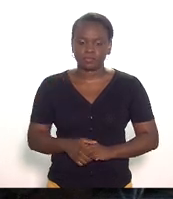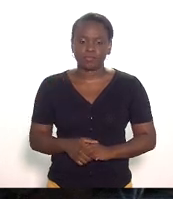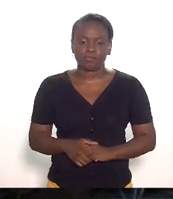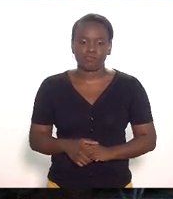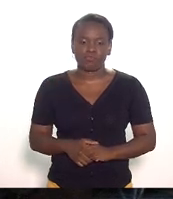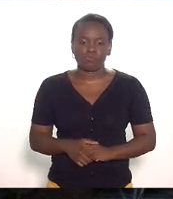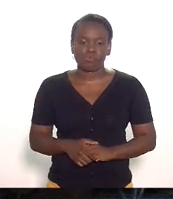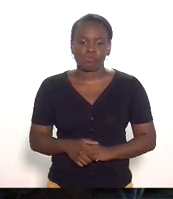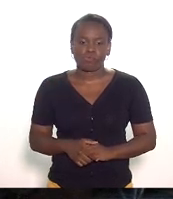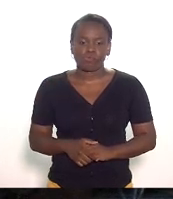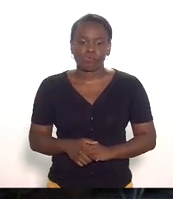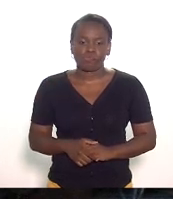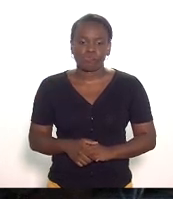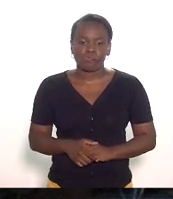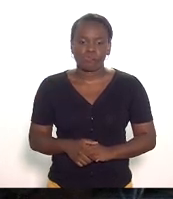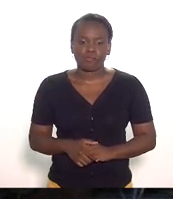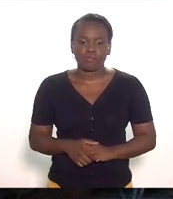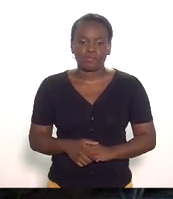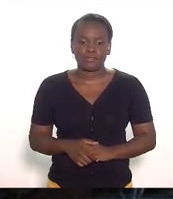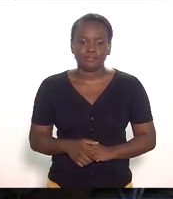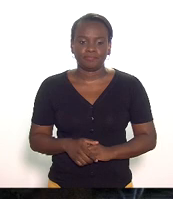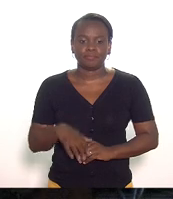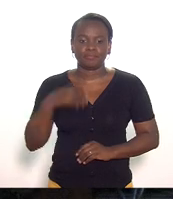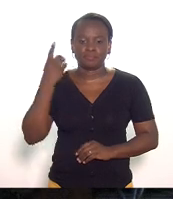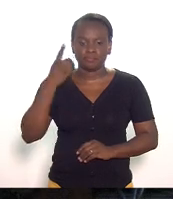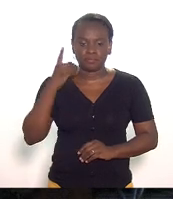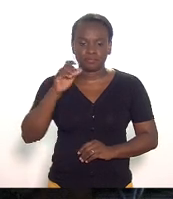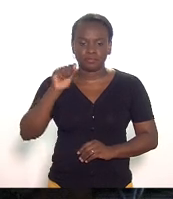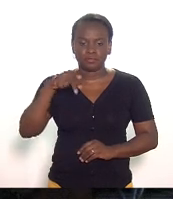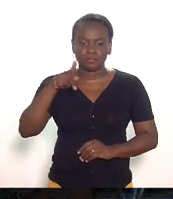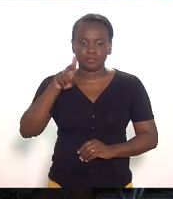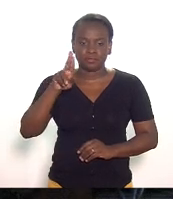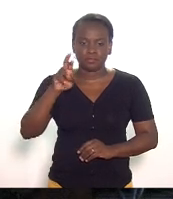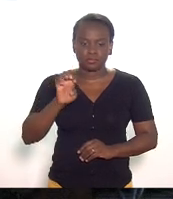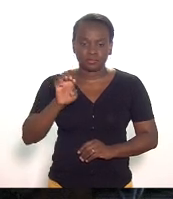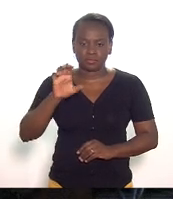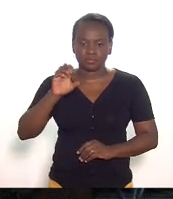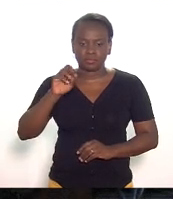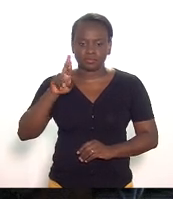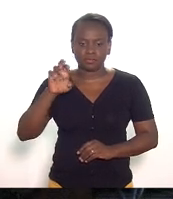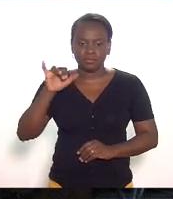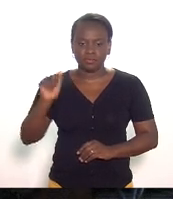Deputado Anderson Alexandre. Deputado André Correia.